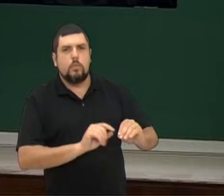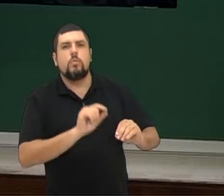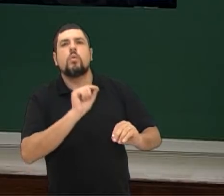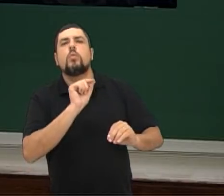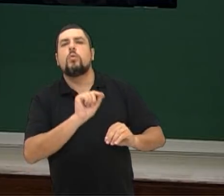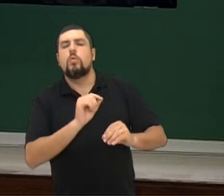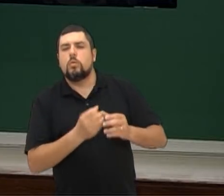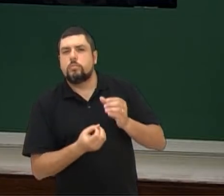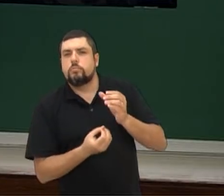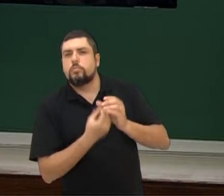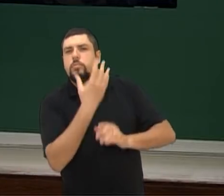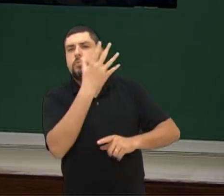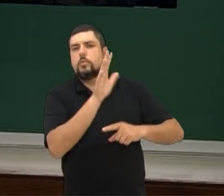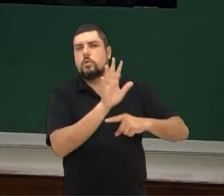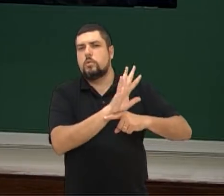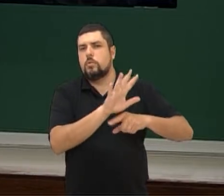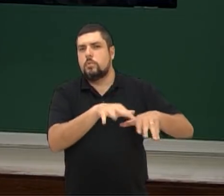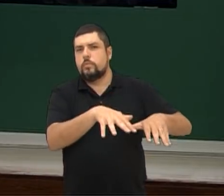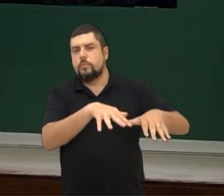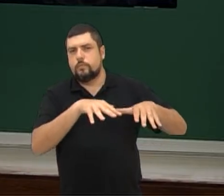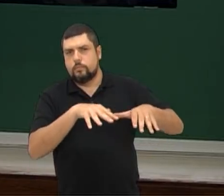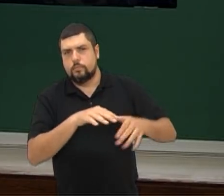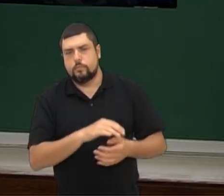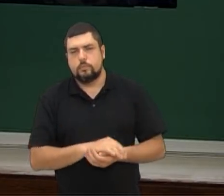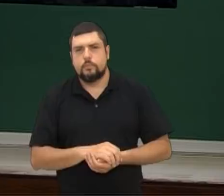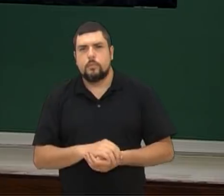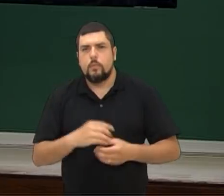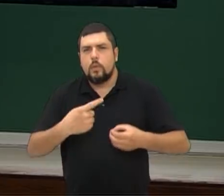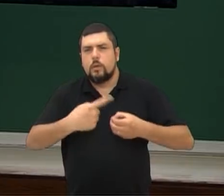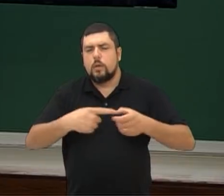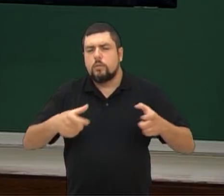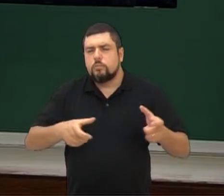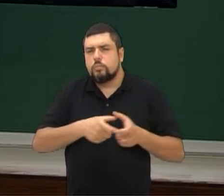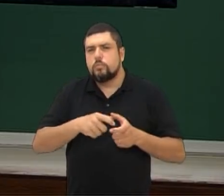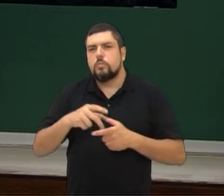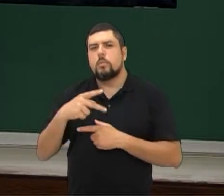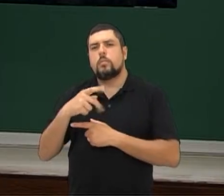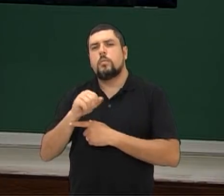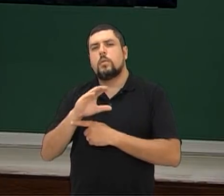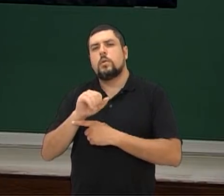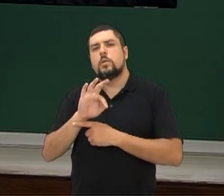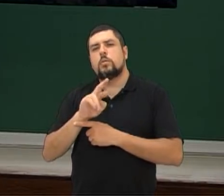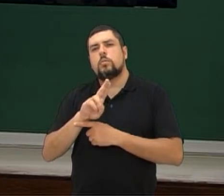um cinema, se muda para essa cidadezinha chamada Pacatuba.